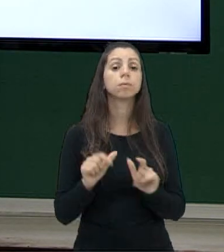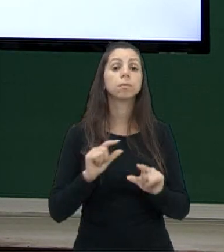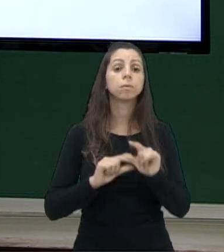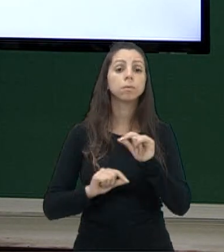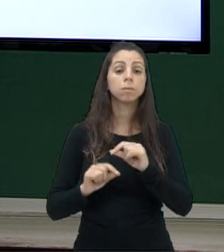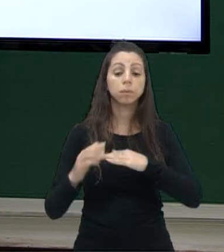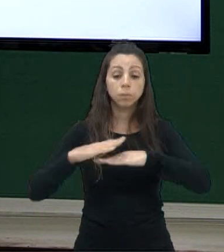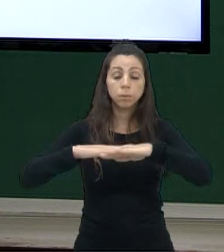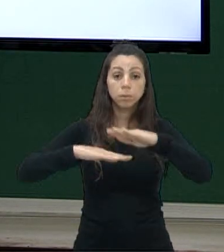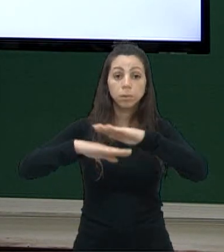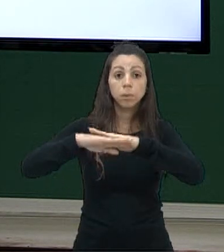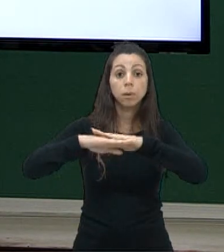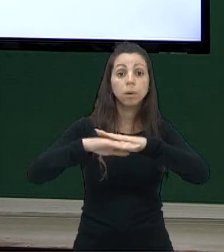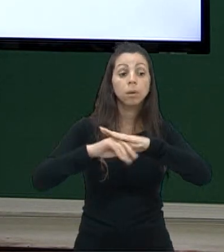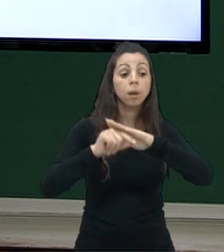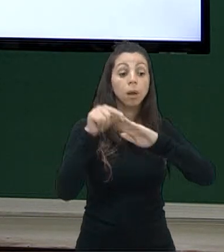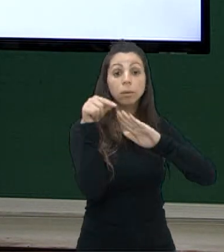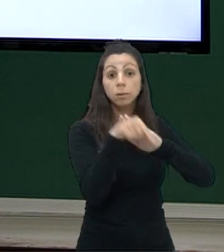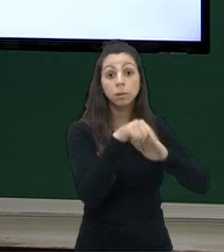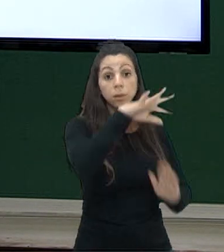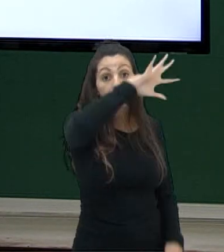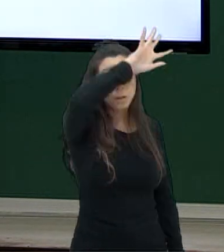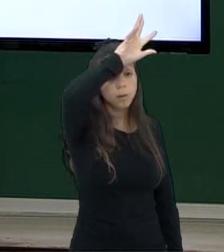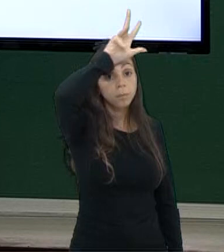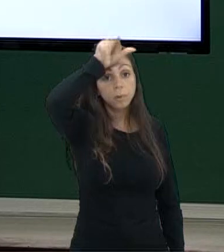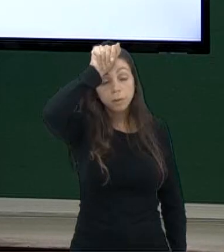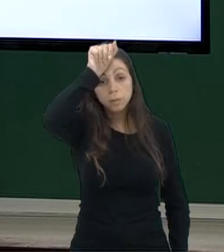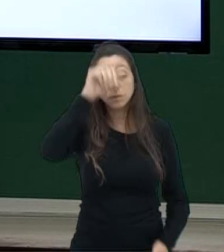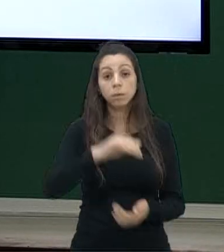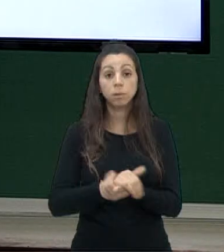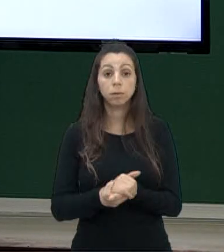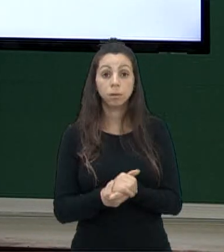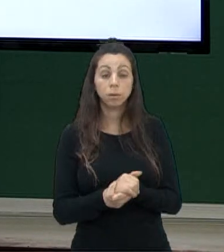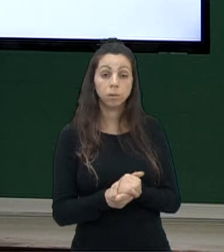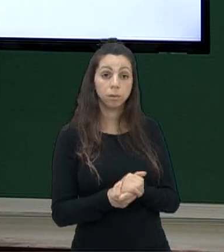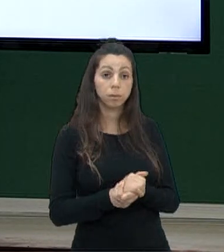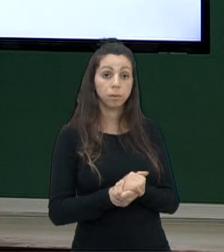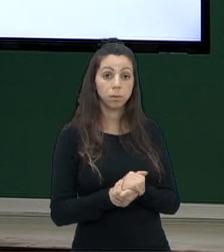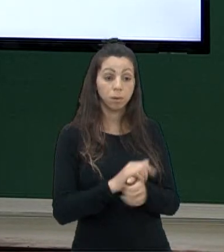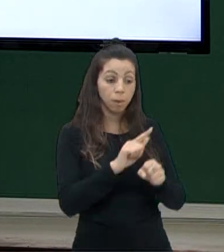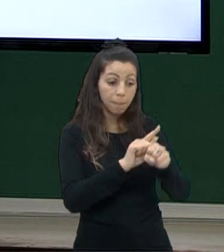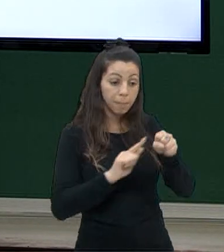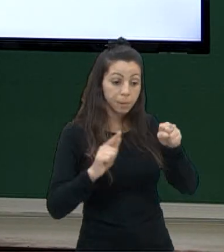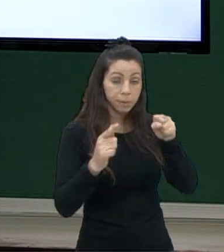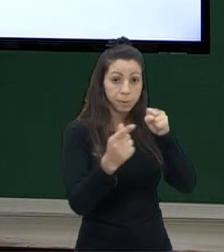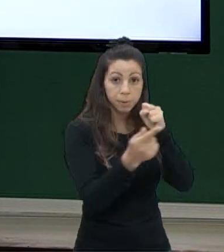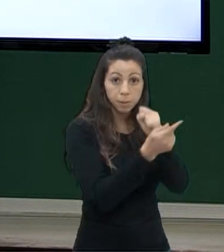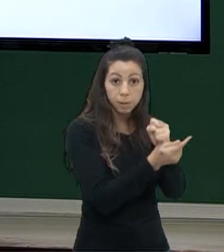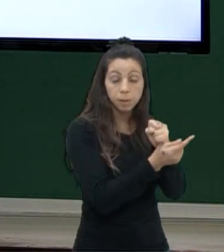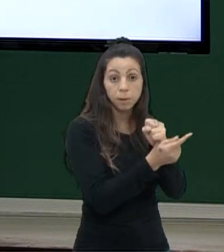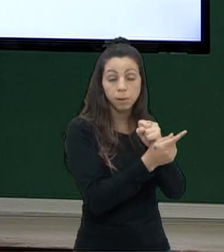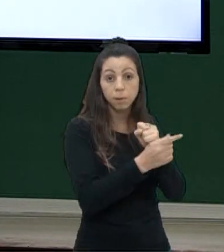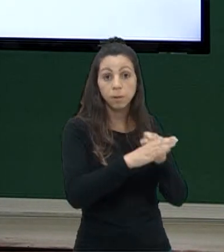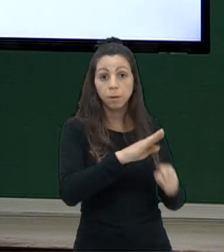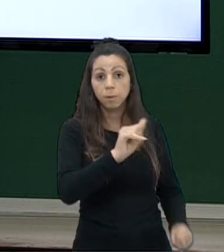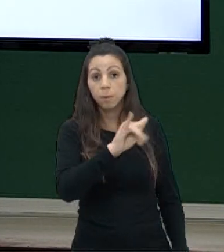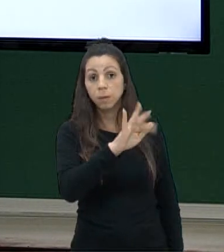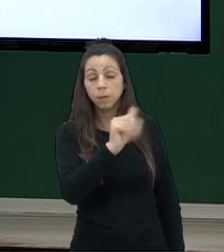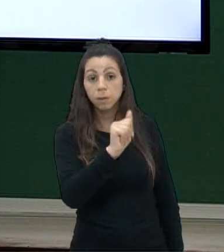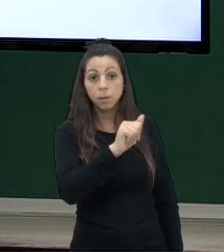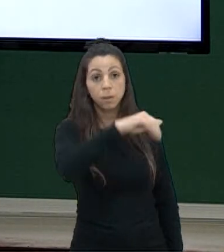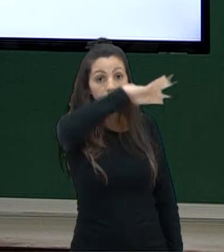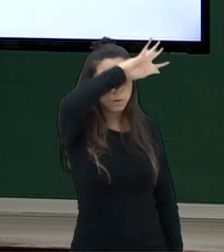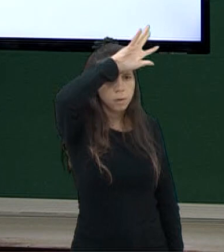bacia sedimentar amazônica. Então, os sedimentos que formaram a bacia geológica sedimentar amazônica, vários deles